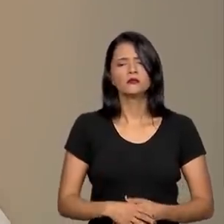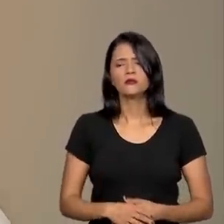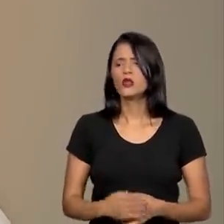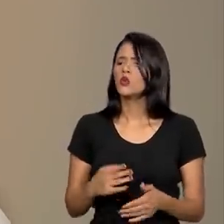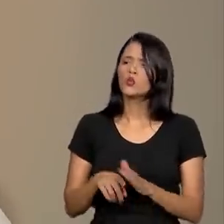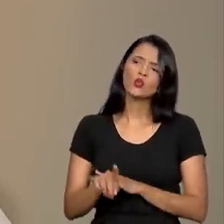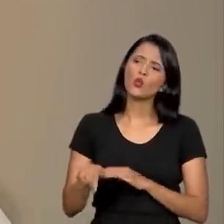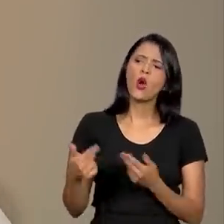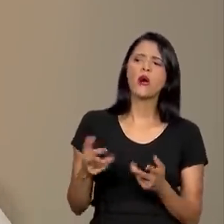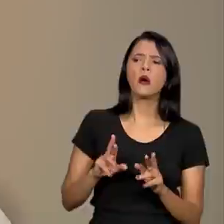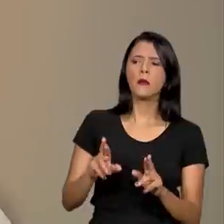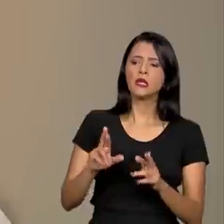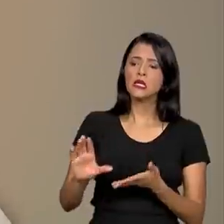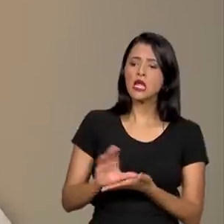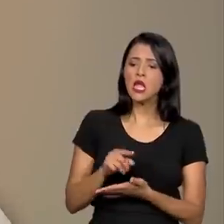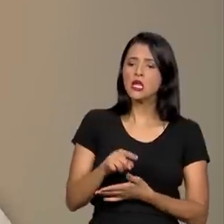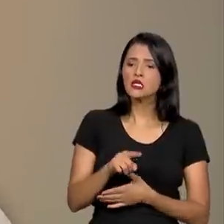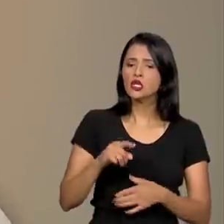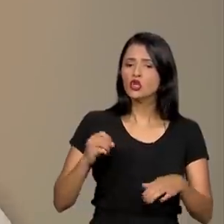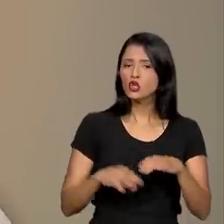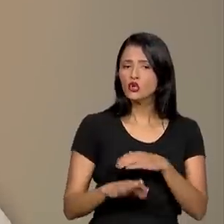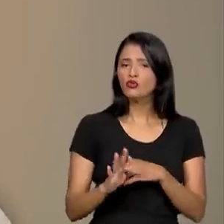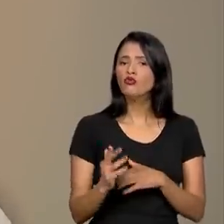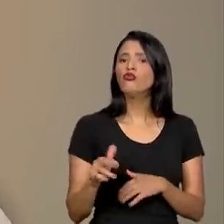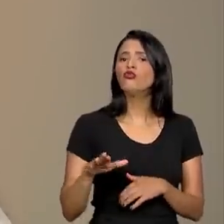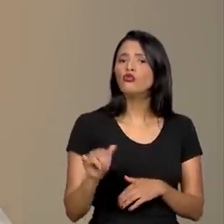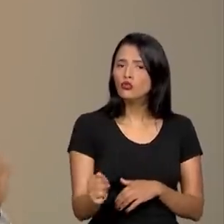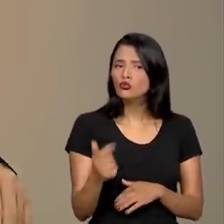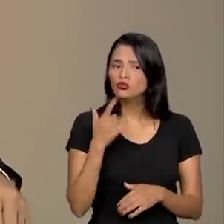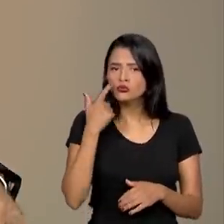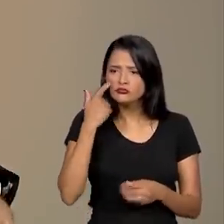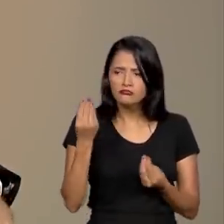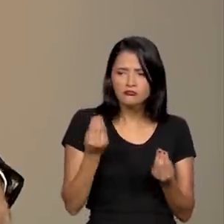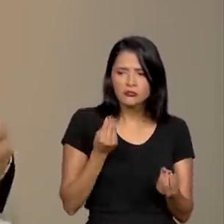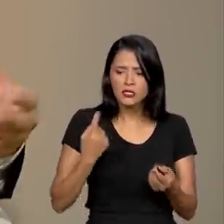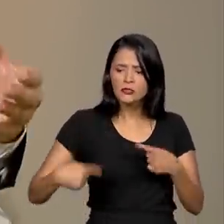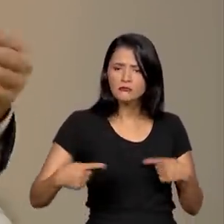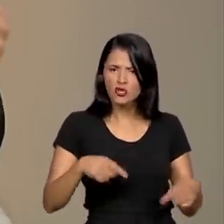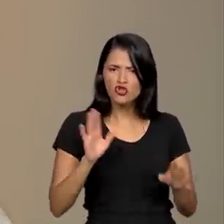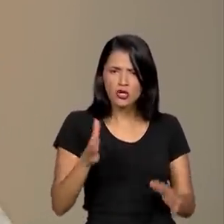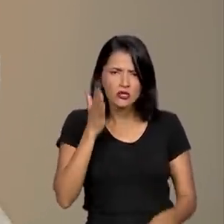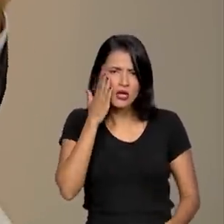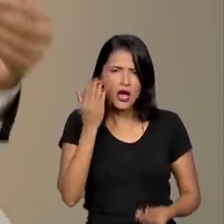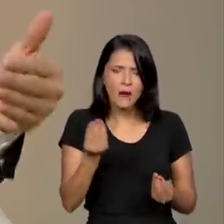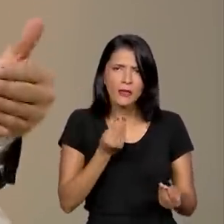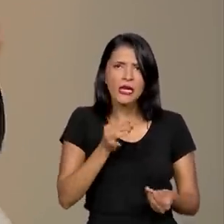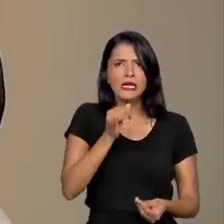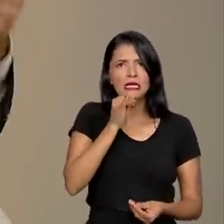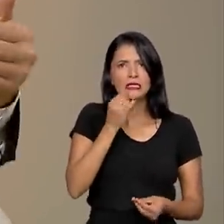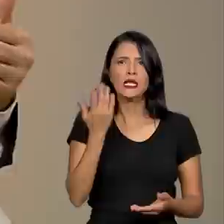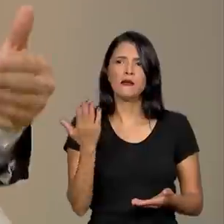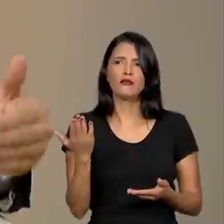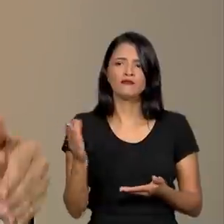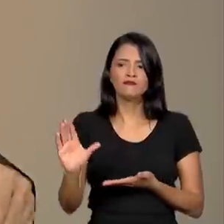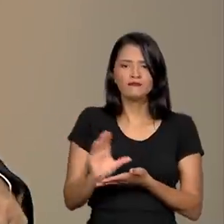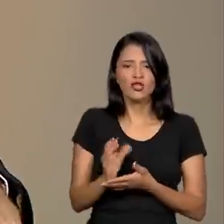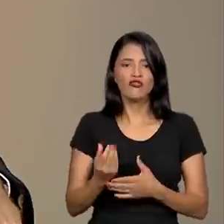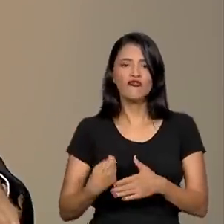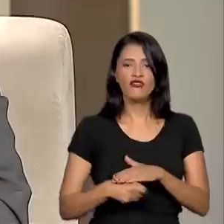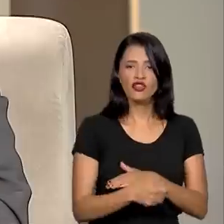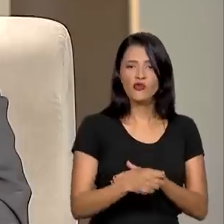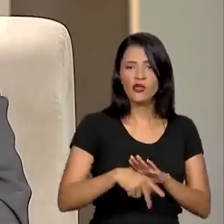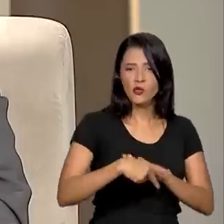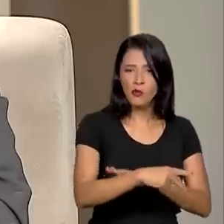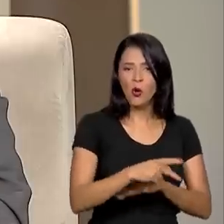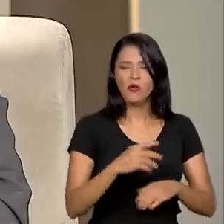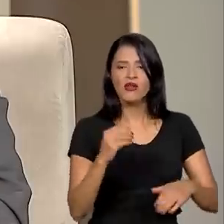de arrecadação desse fundo na modelagem? Dá para ter uma ideia disso? Arrecadação no sentido de investimentos aportados no fundo.